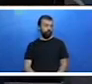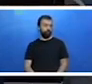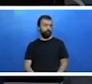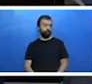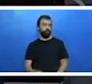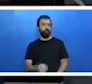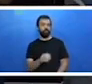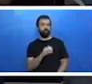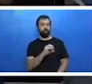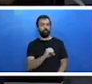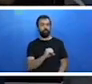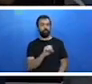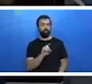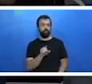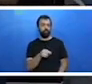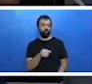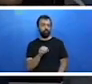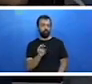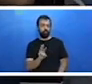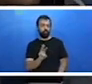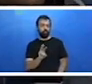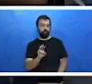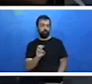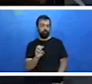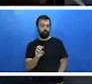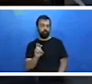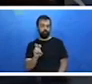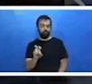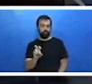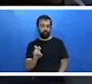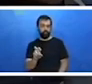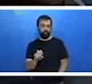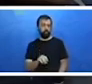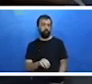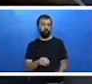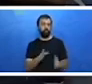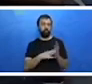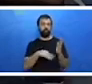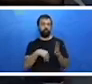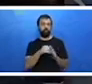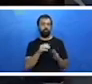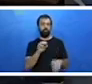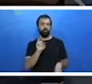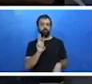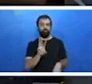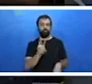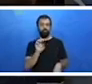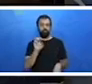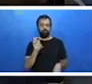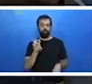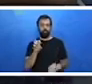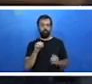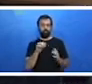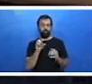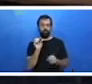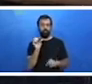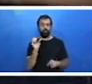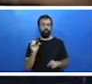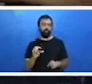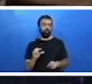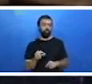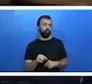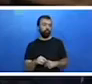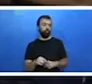35 centésimos são 35 partes do meu todo, do meu 100. Olha a